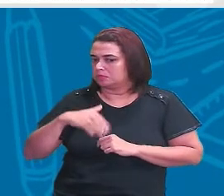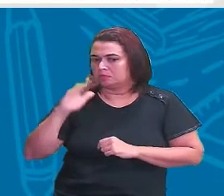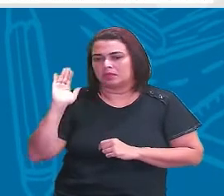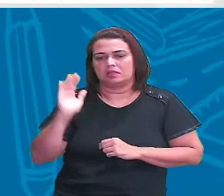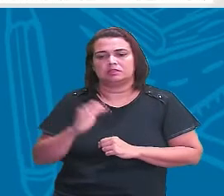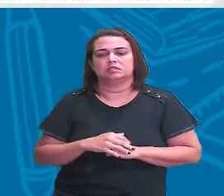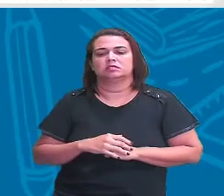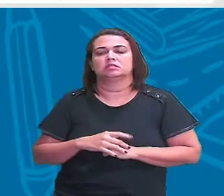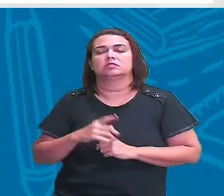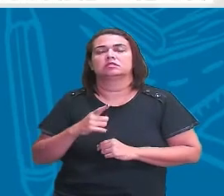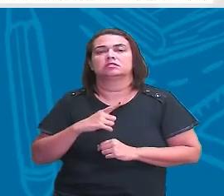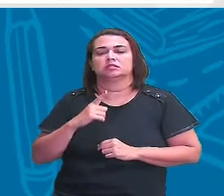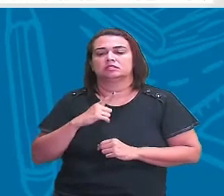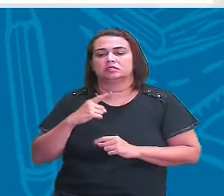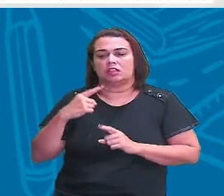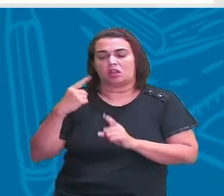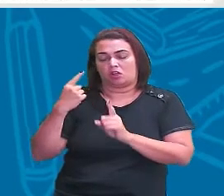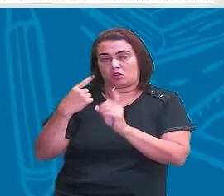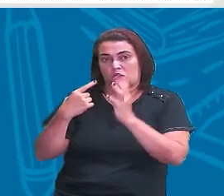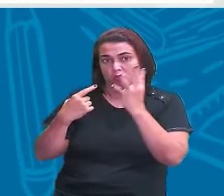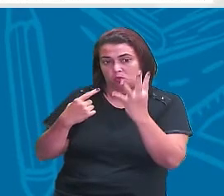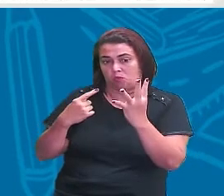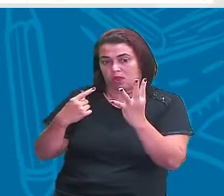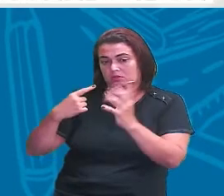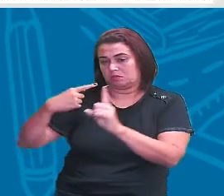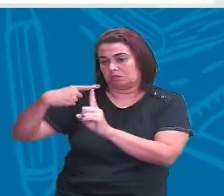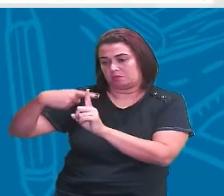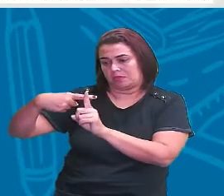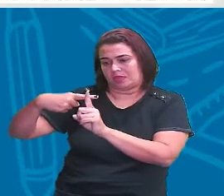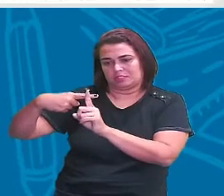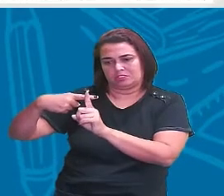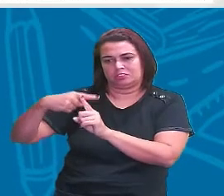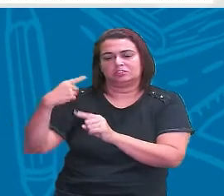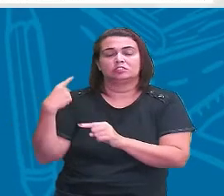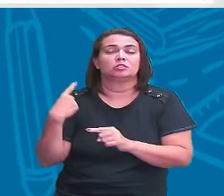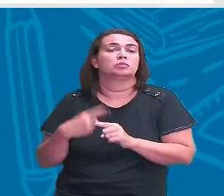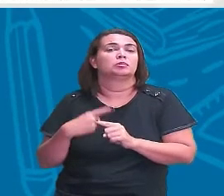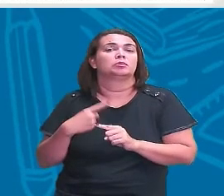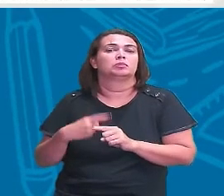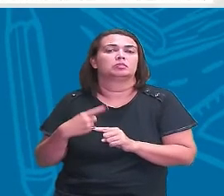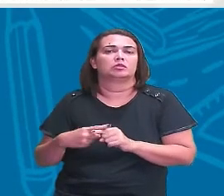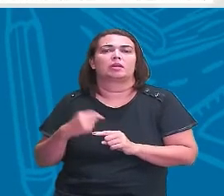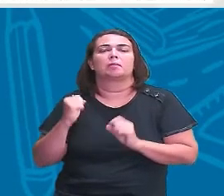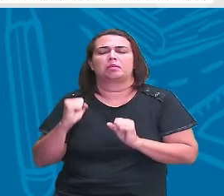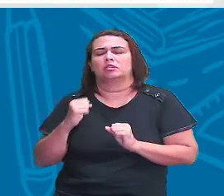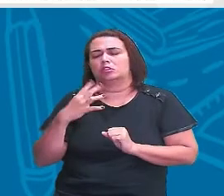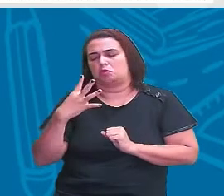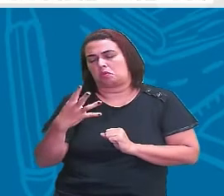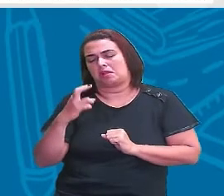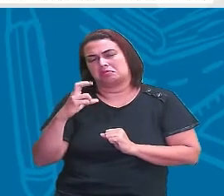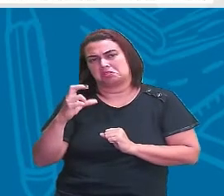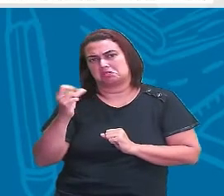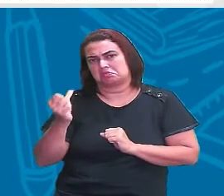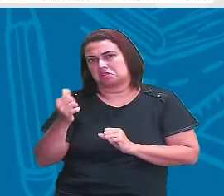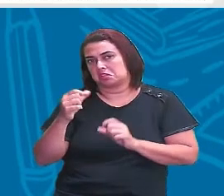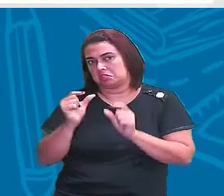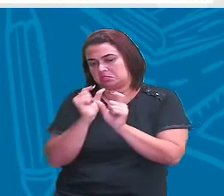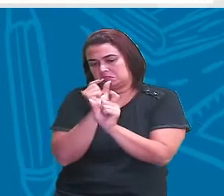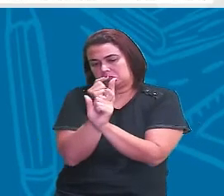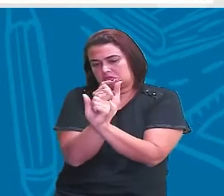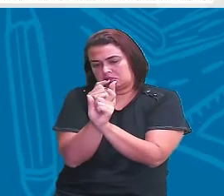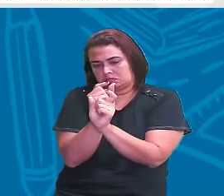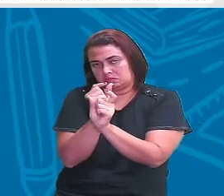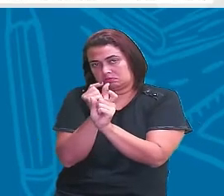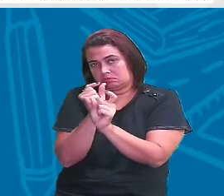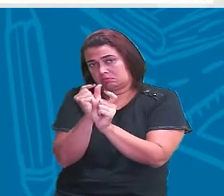Por isso que tem esse sinalzinho aí depois do 4, para representar que pode ser 4 ou mais sílabas,